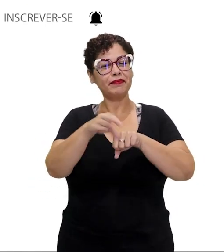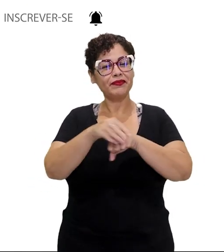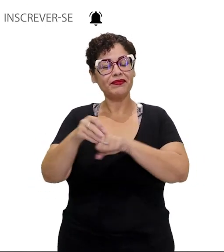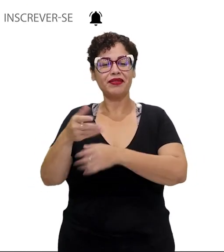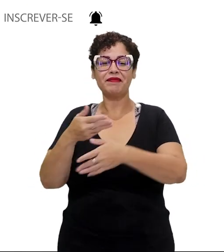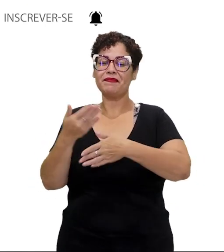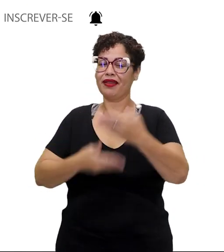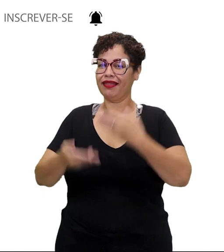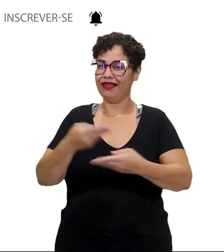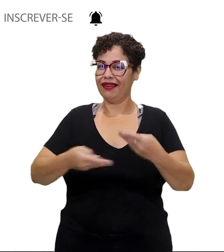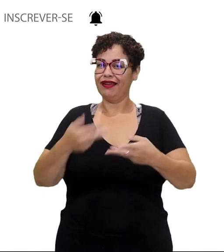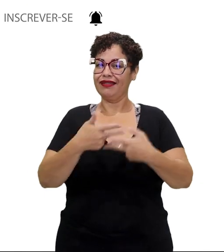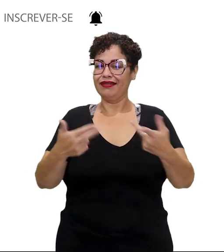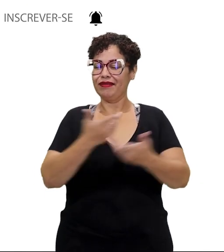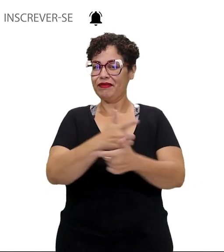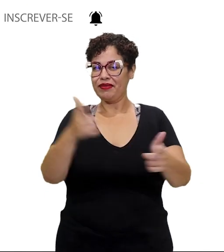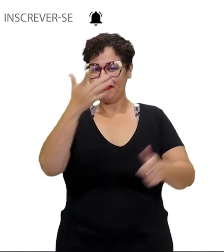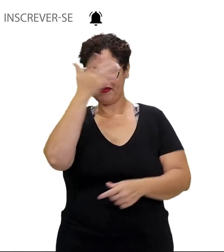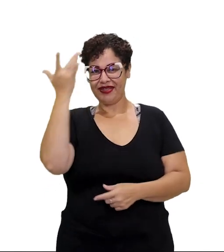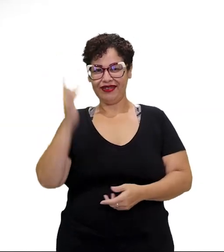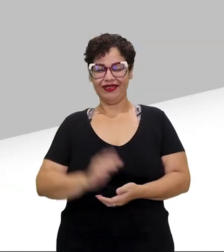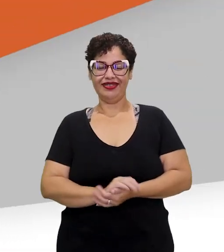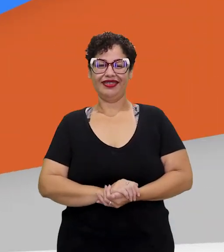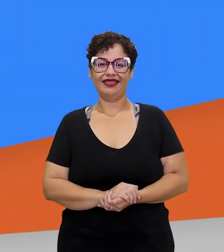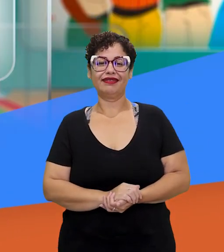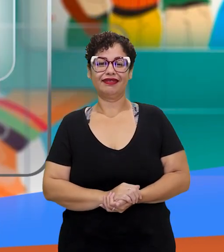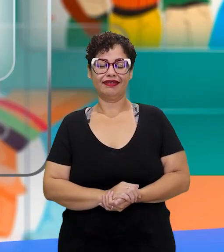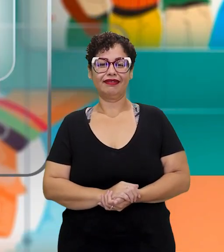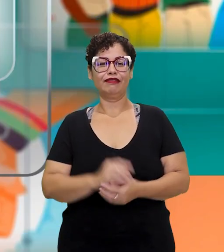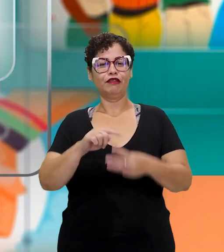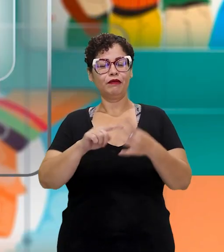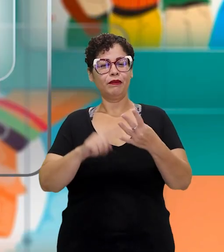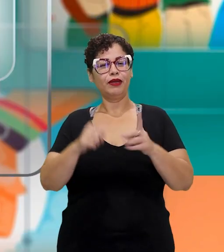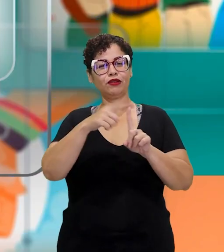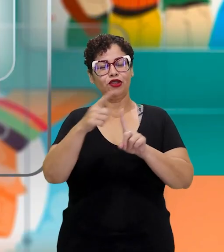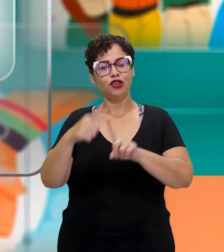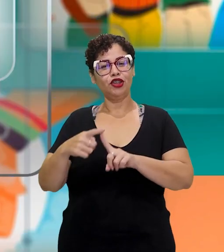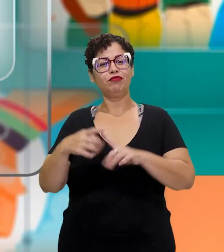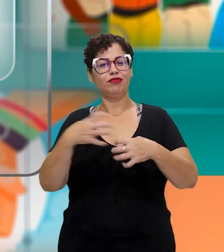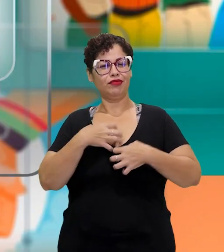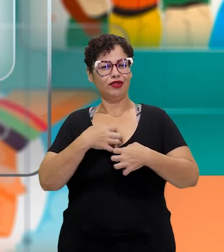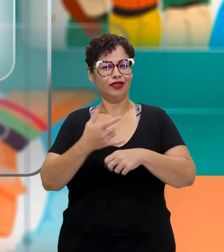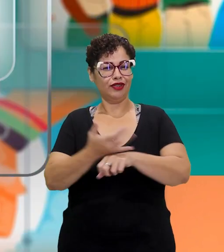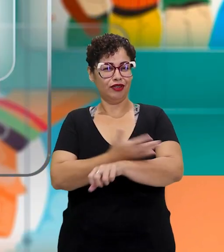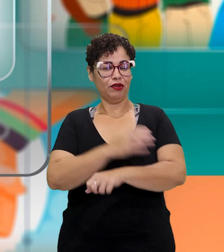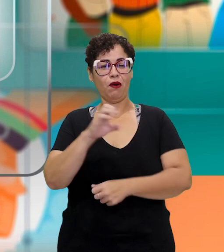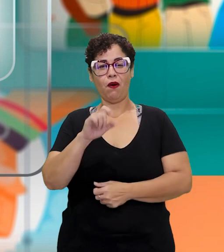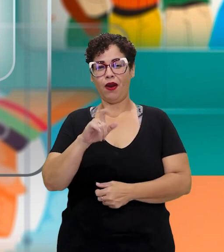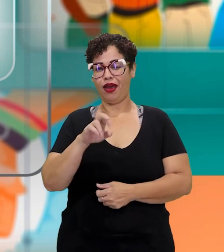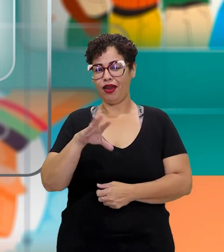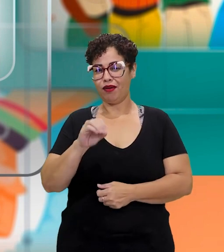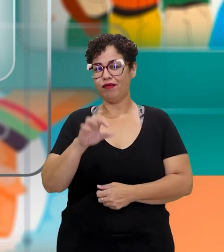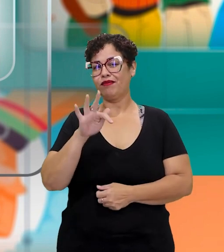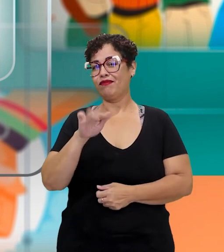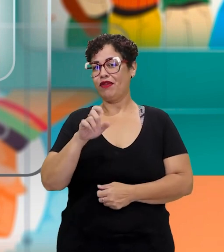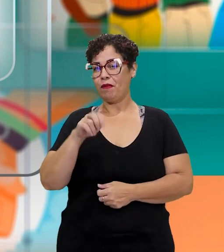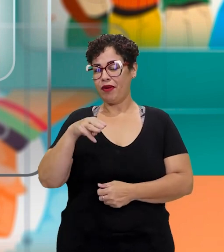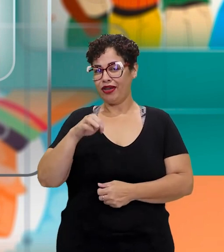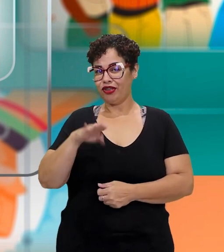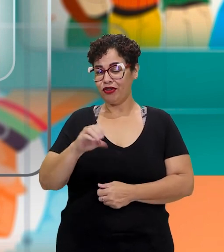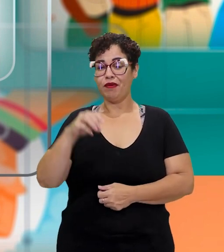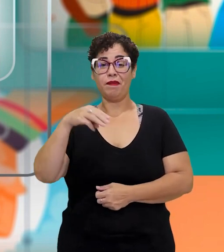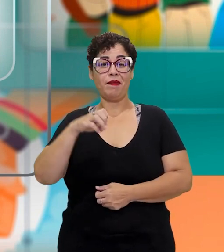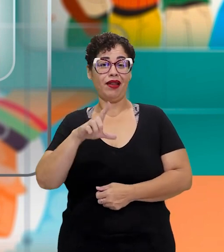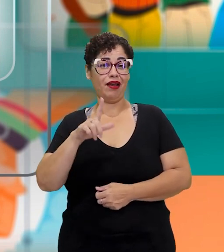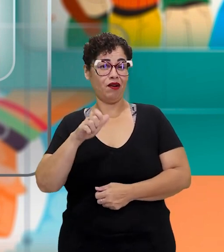esse material para mais pessoas. Os 4 tipos de temperamento, colérico,